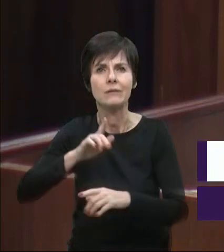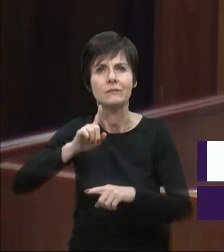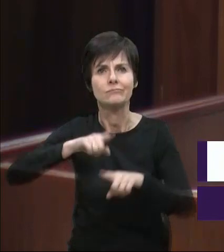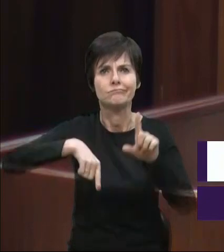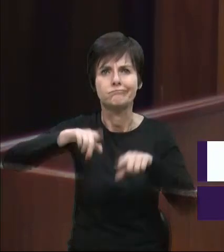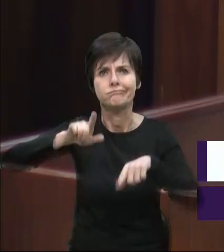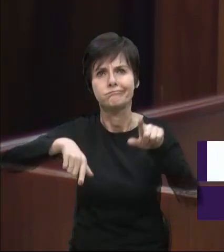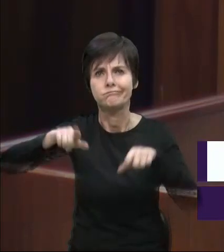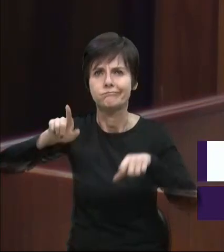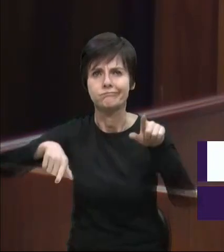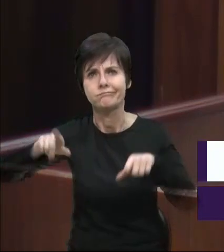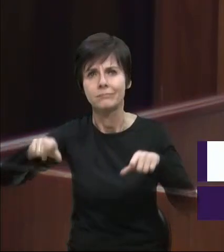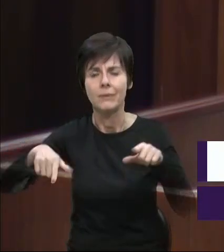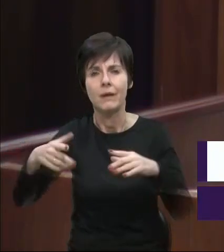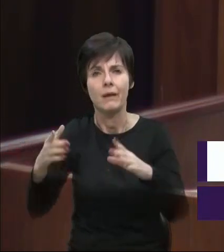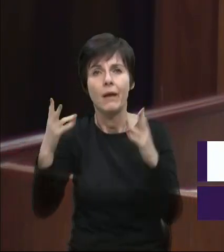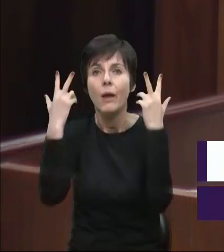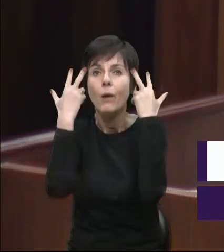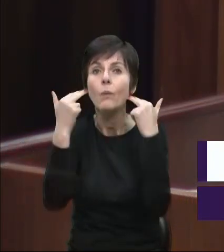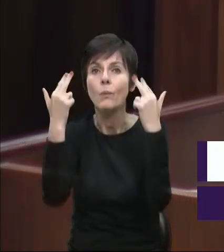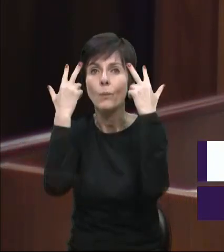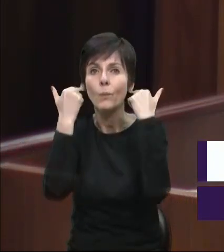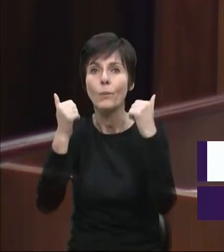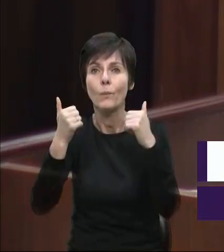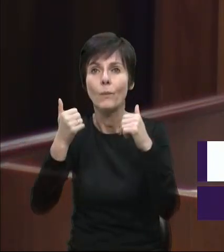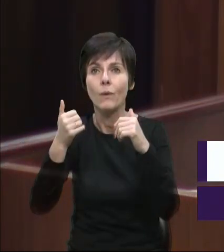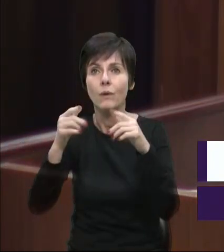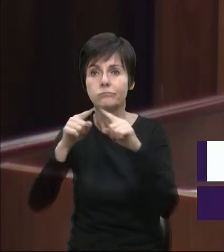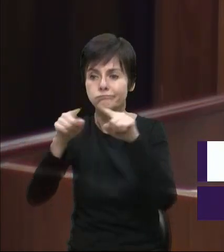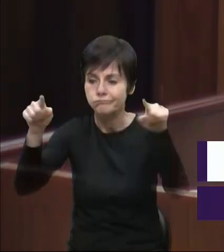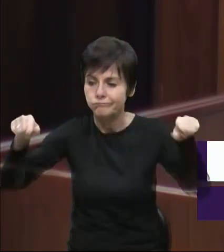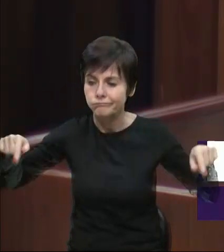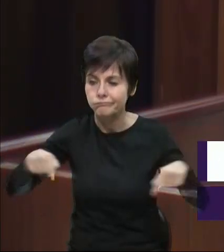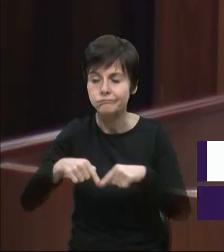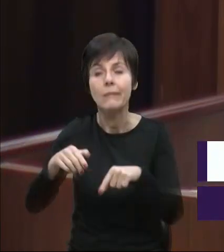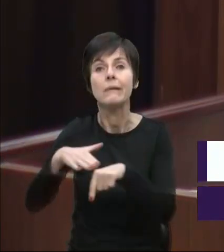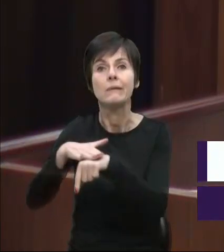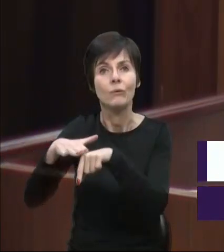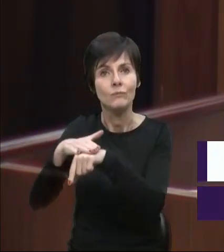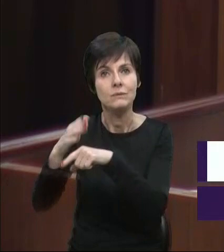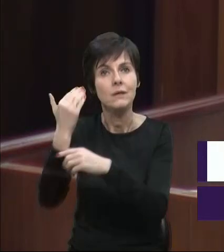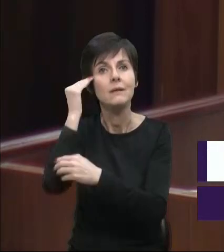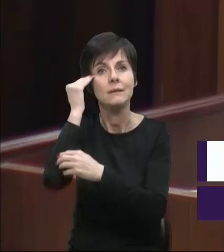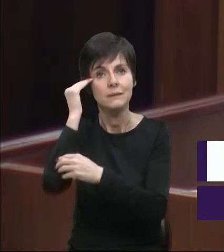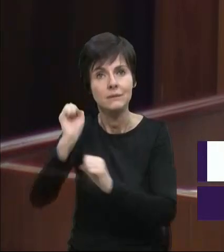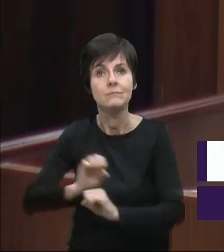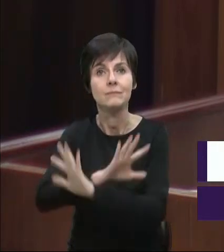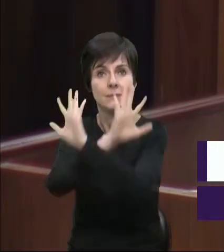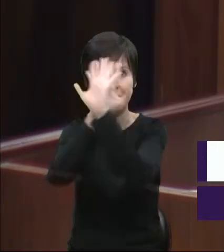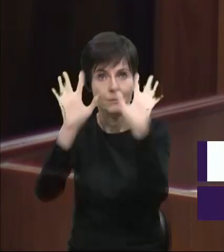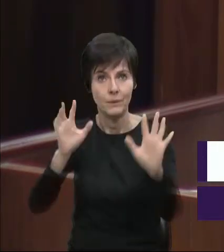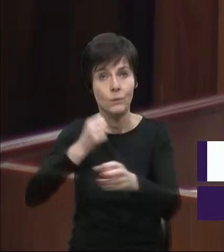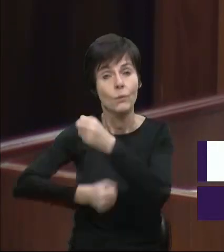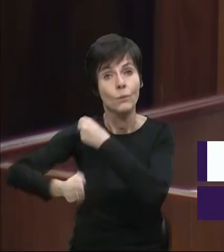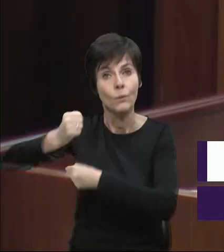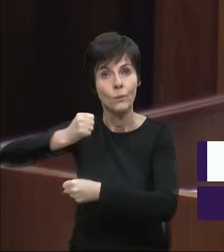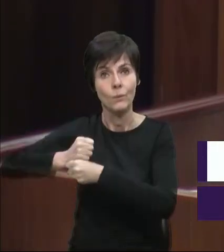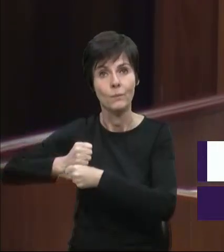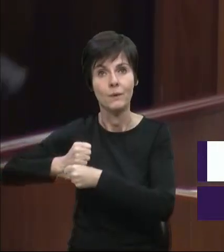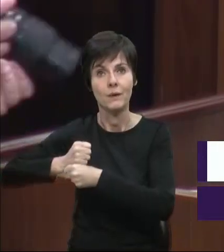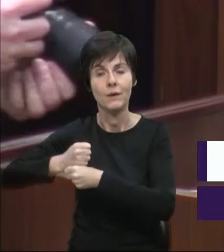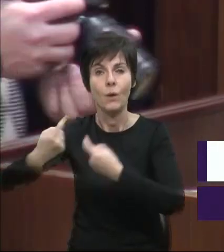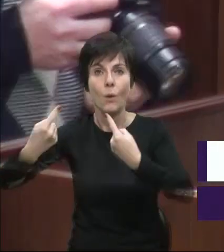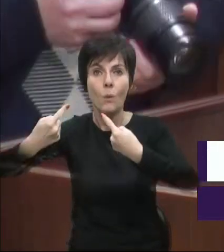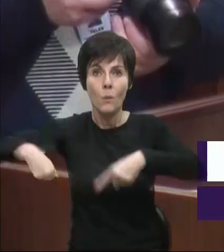baixos, a gente sempre consegue, dentro das quatro linhas, se entender. Desde o ano passado, com